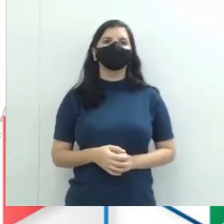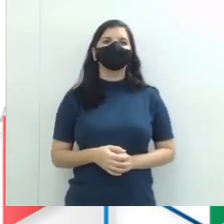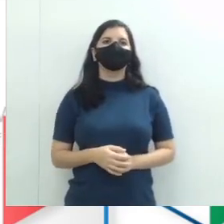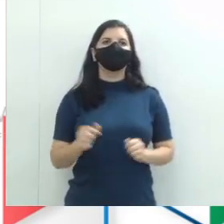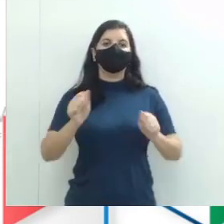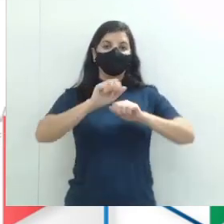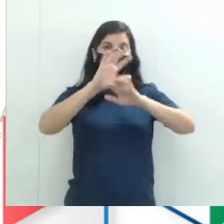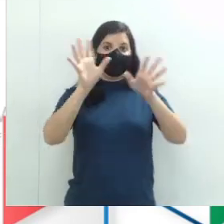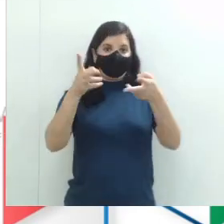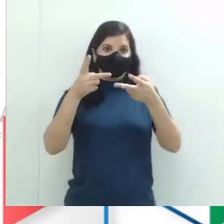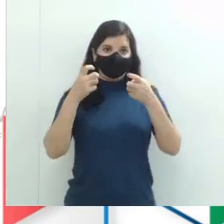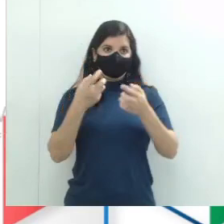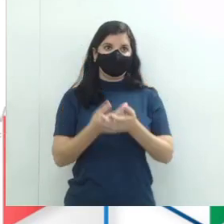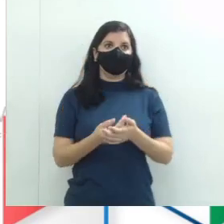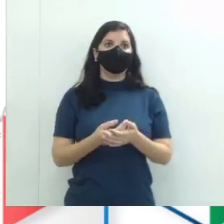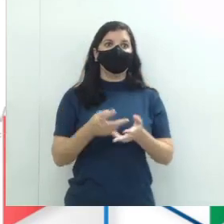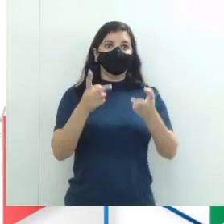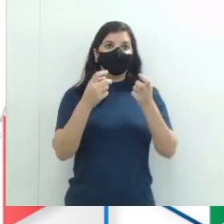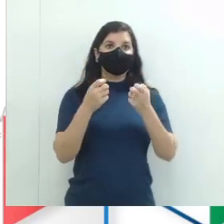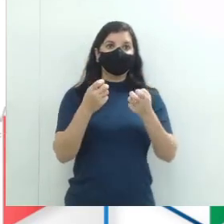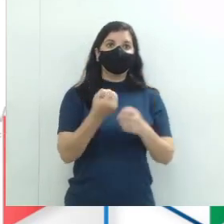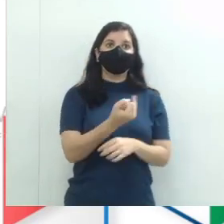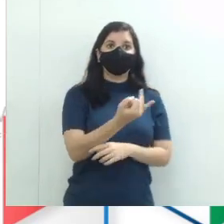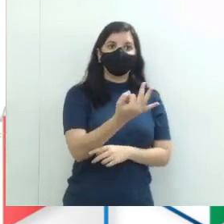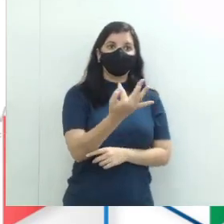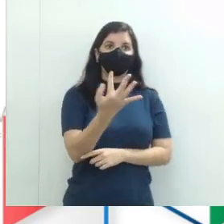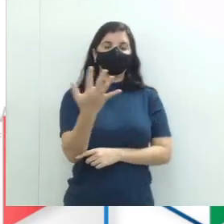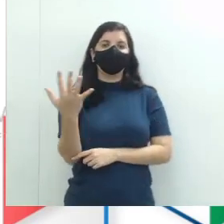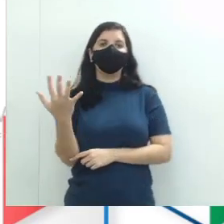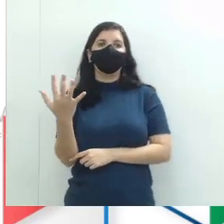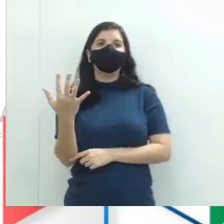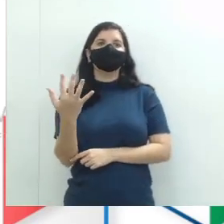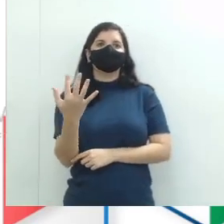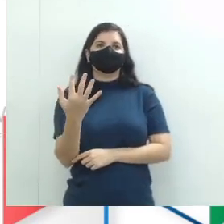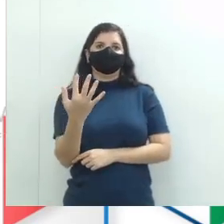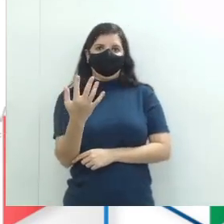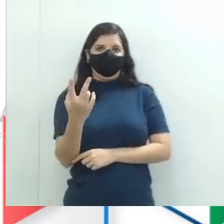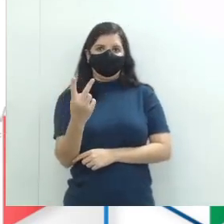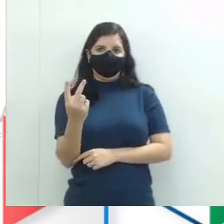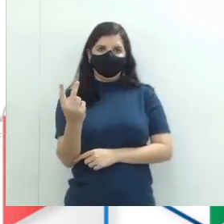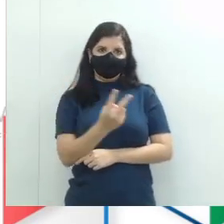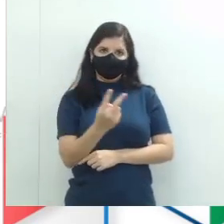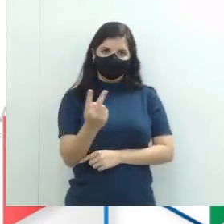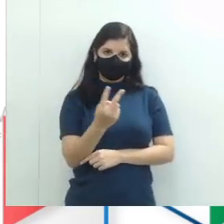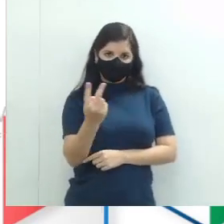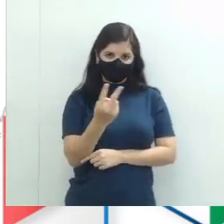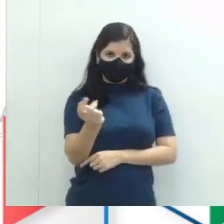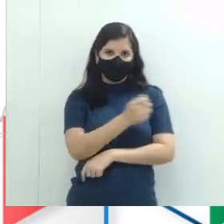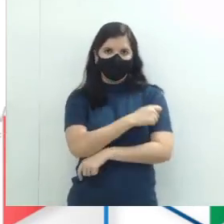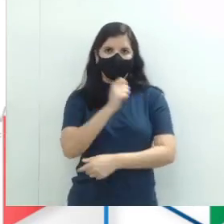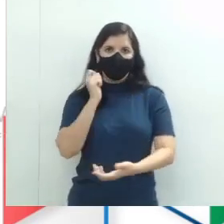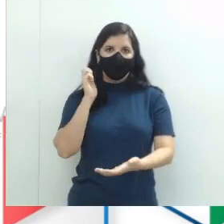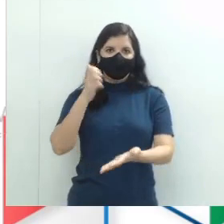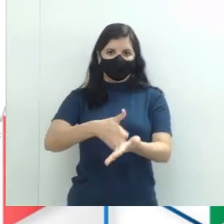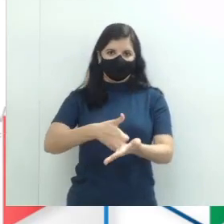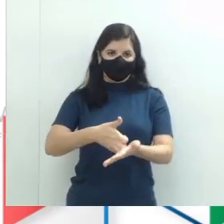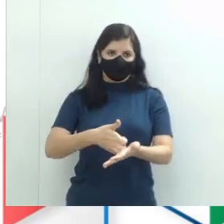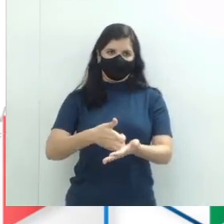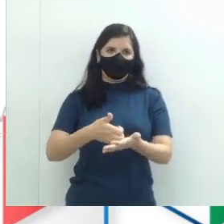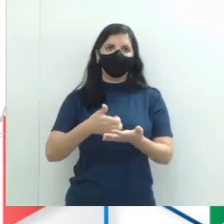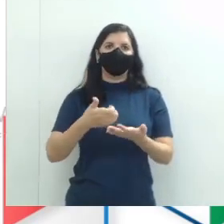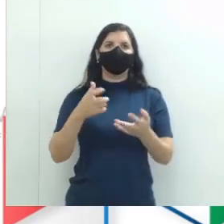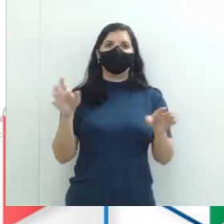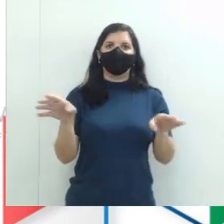mais clara disso. Observe quanto dois alunos em uma escola pagaram por um